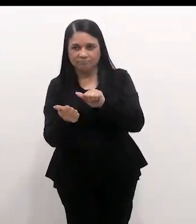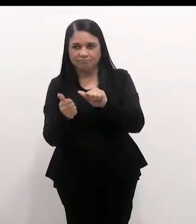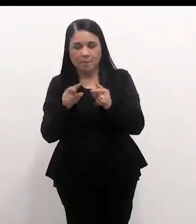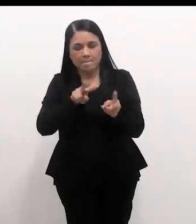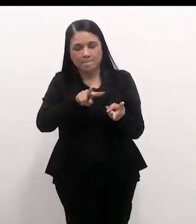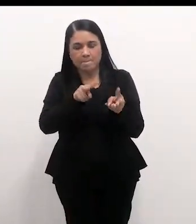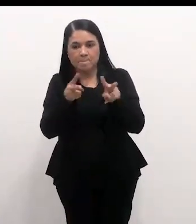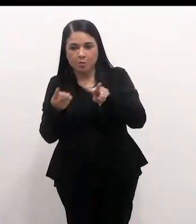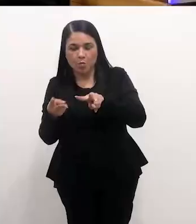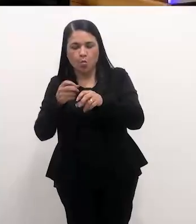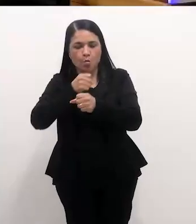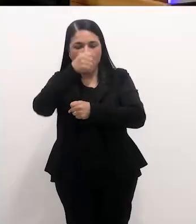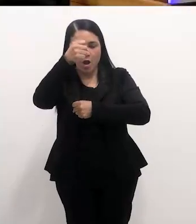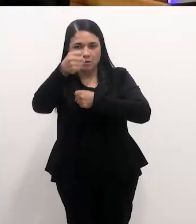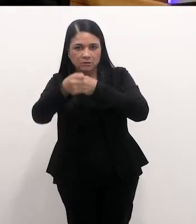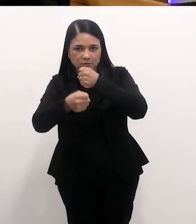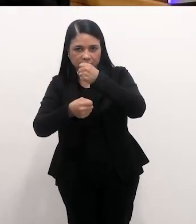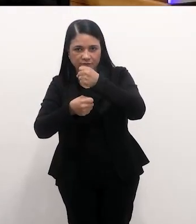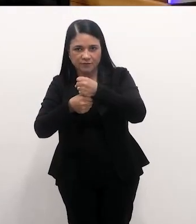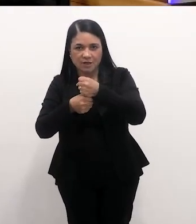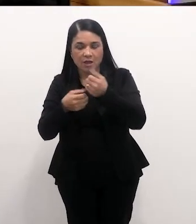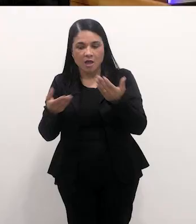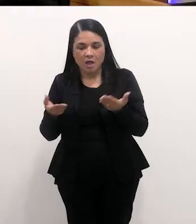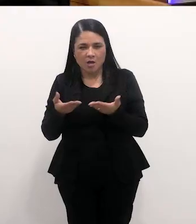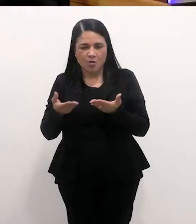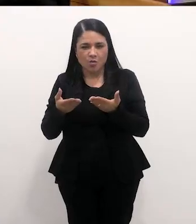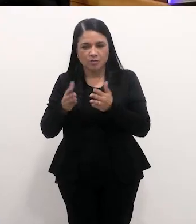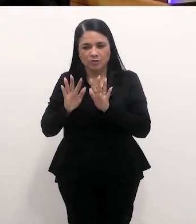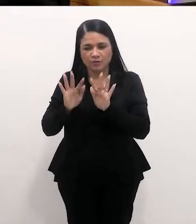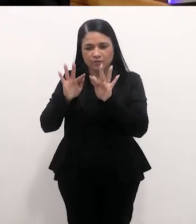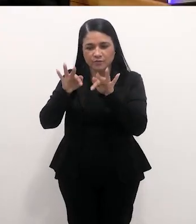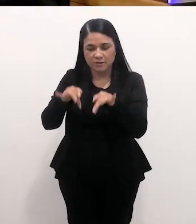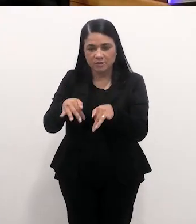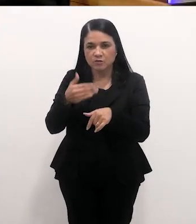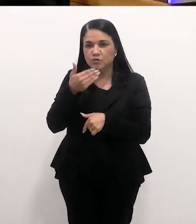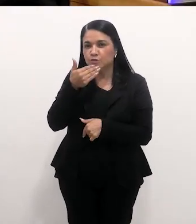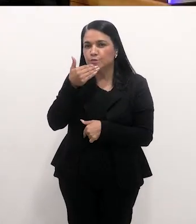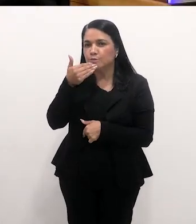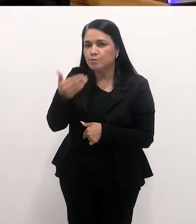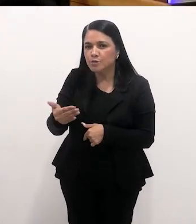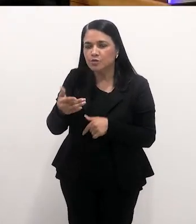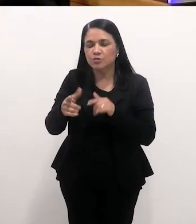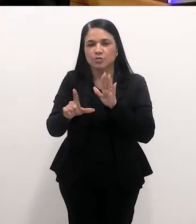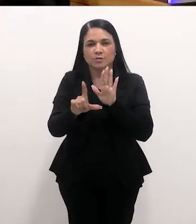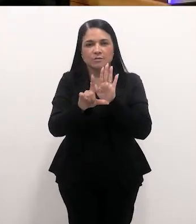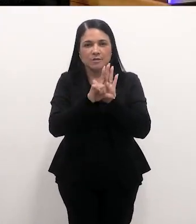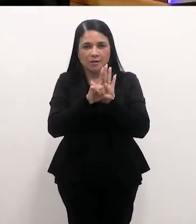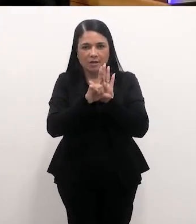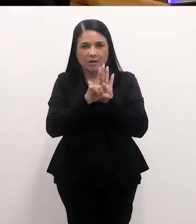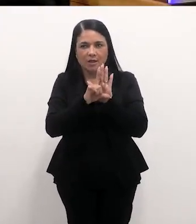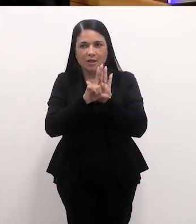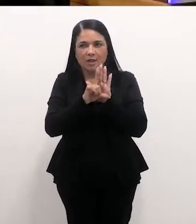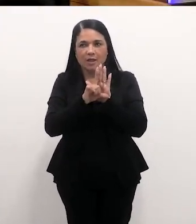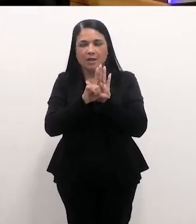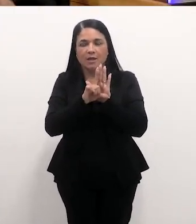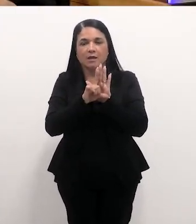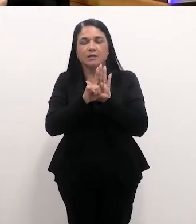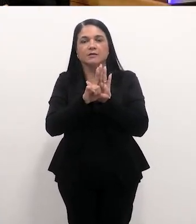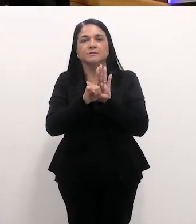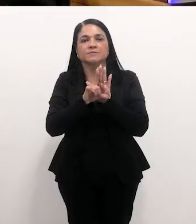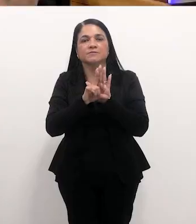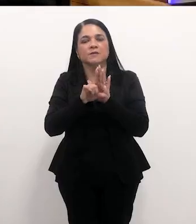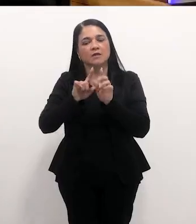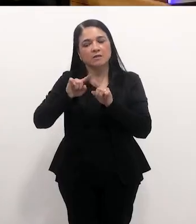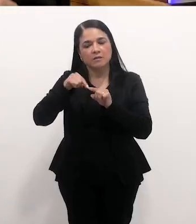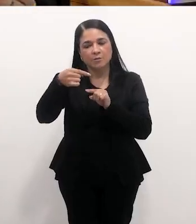A fase de transição vai até ano próximo. Agora estamos terminando os pedidos da